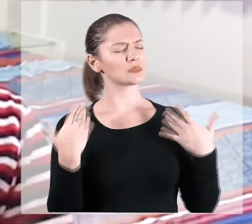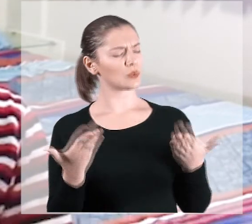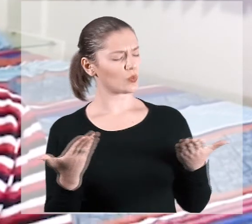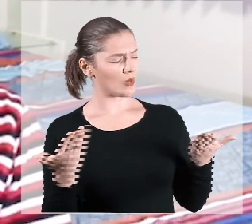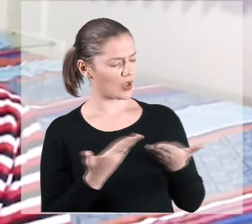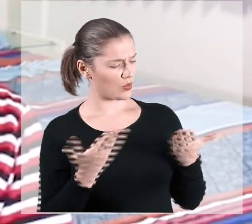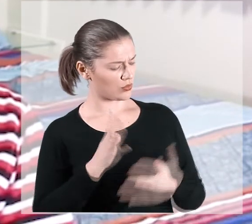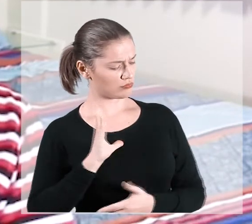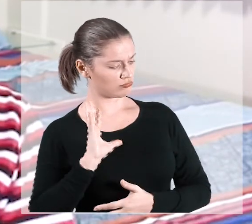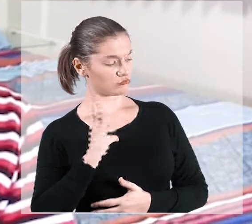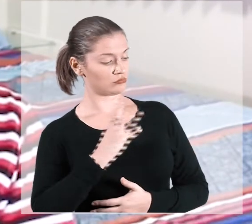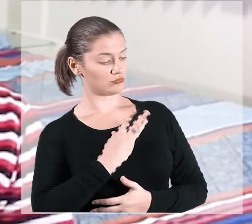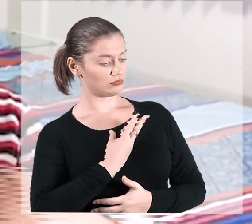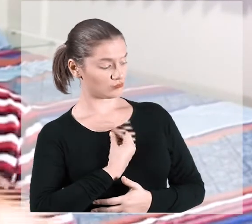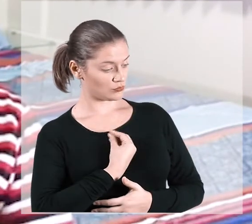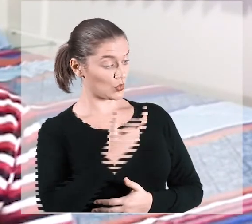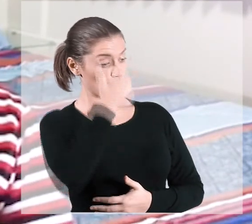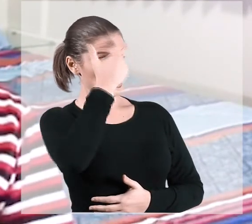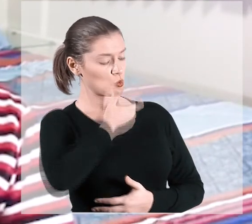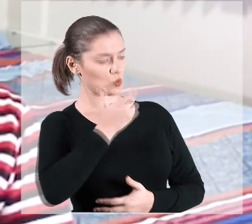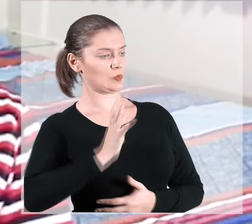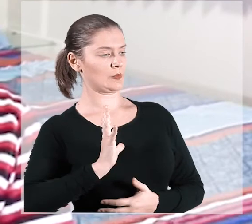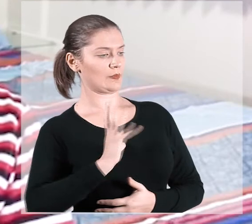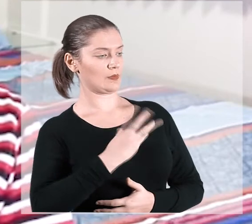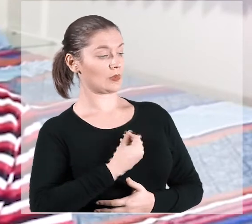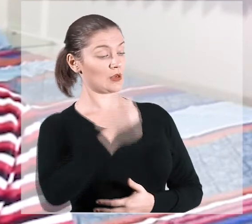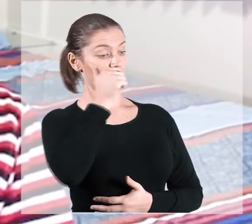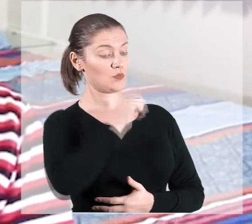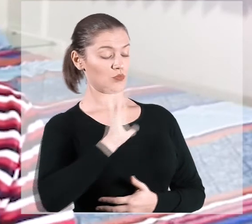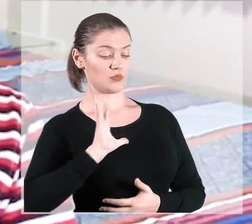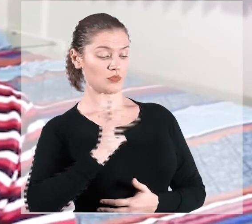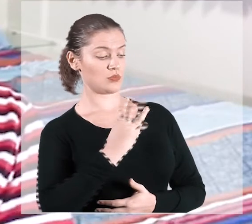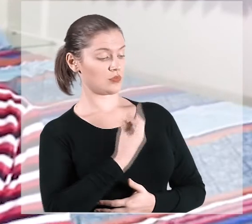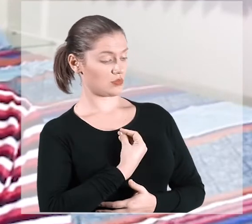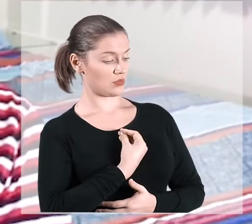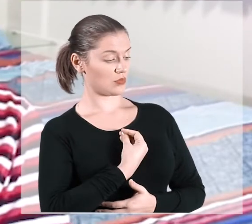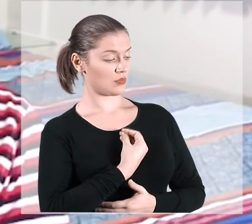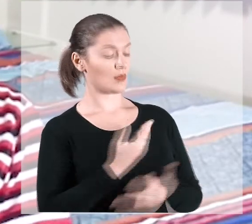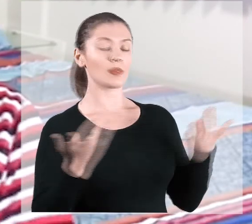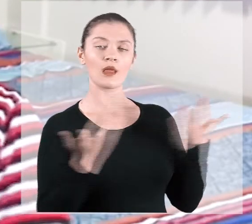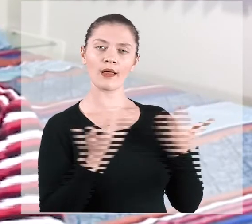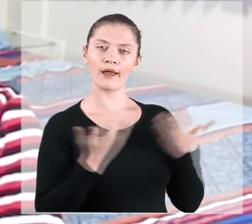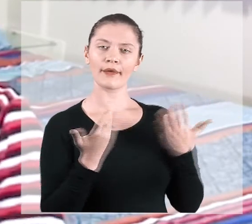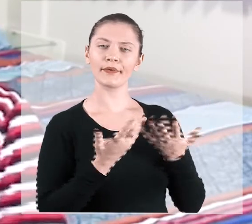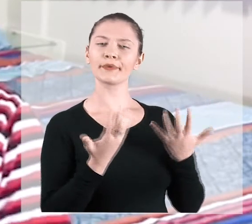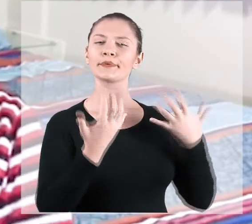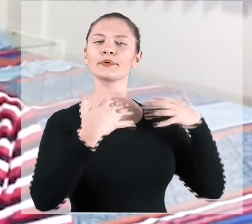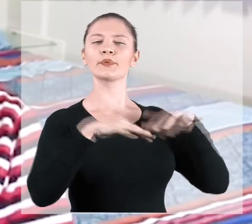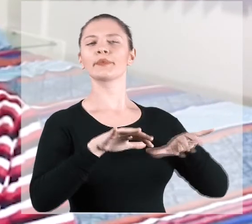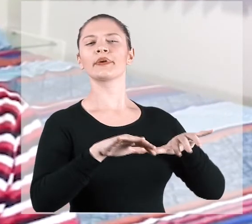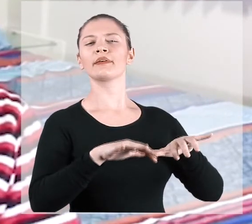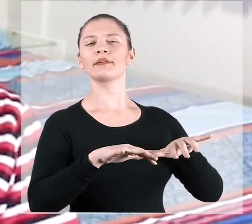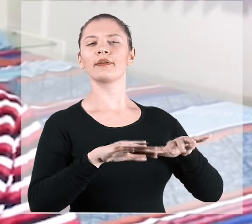eu transicionei, sou um transexual, sou uma mulher transexual, e agora para mim eu não queria criar